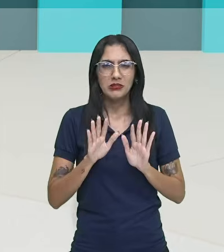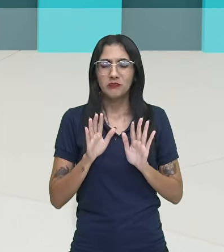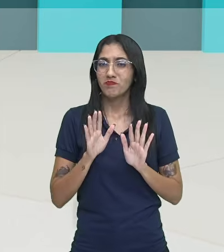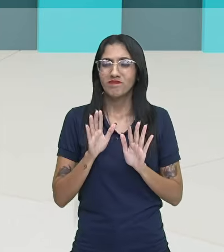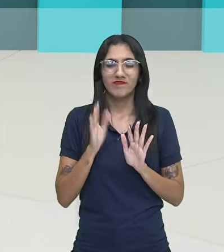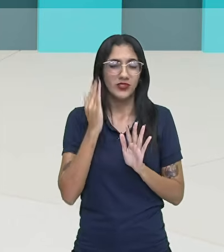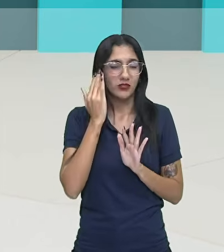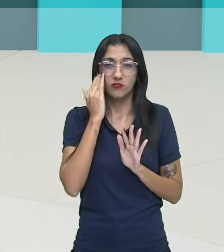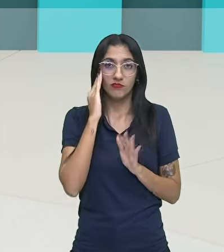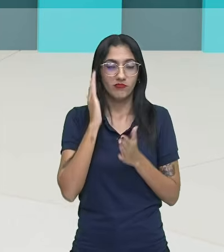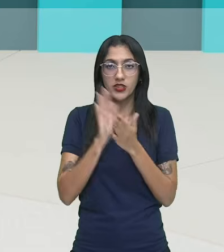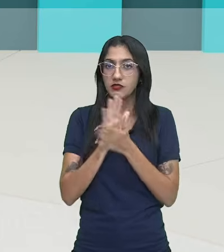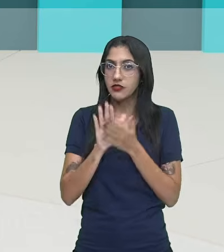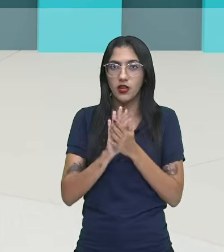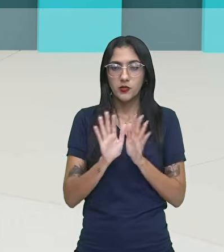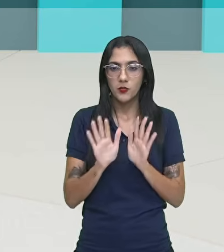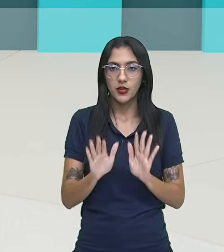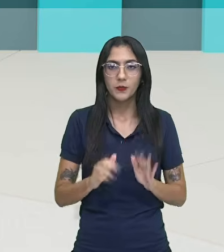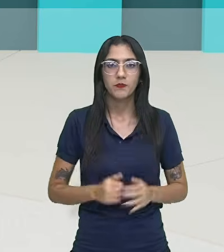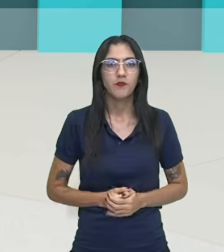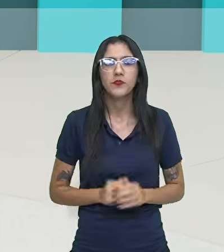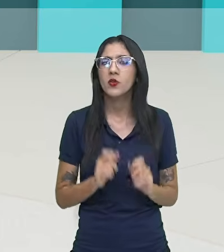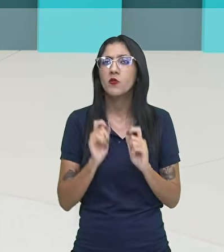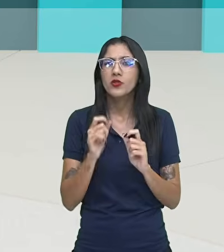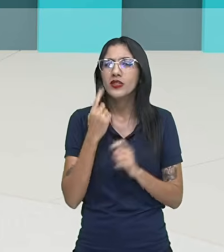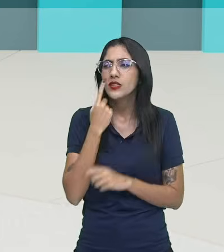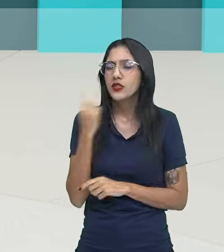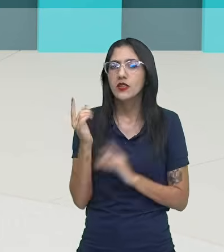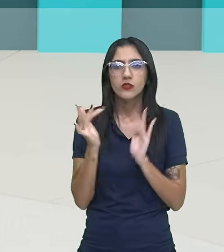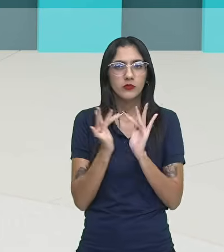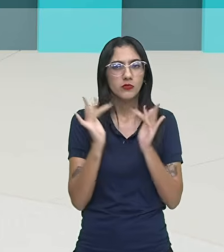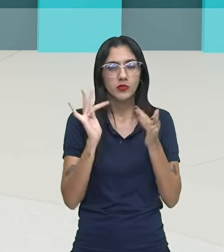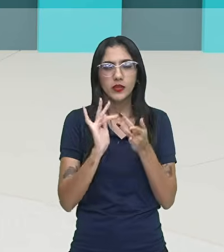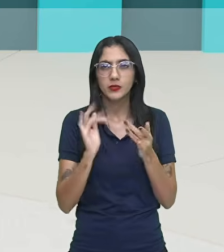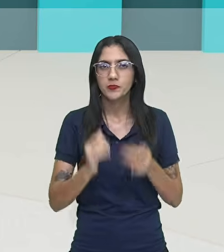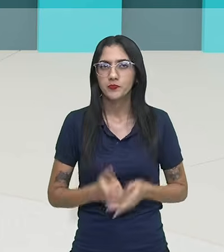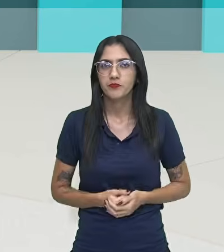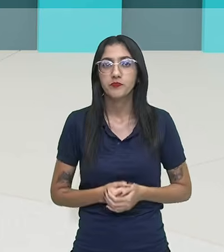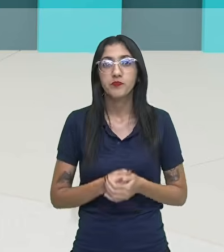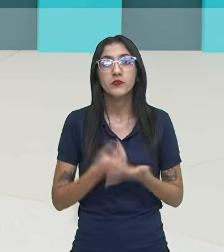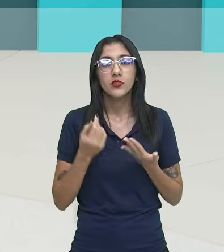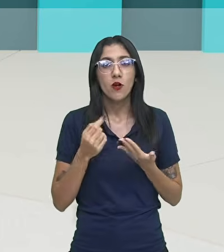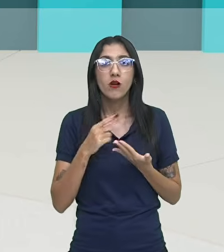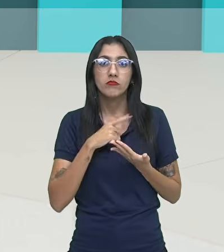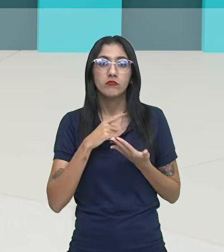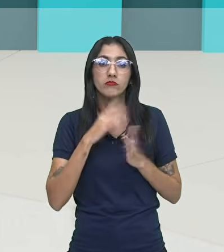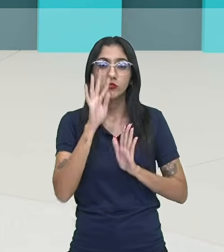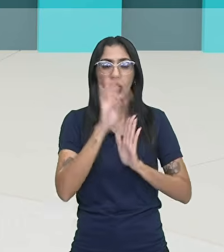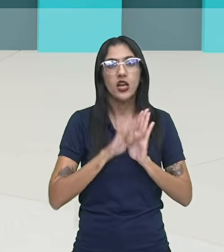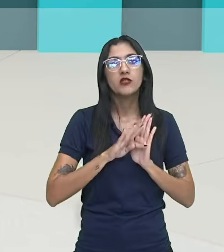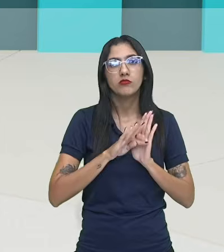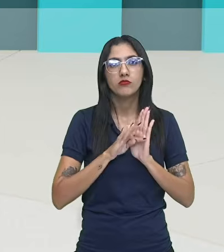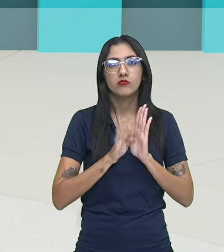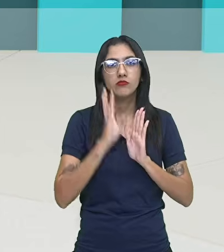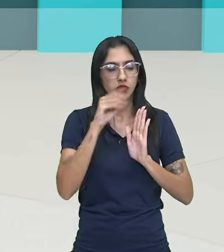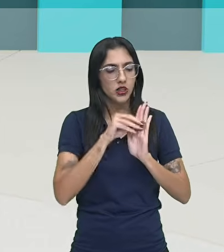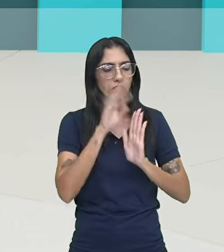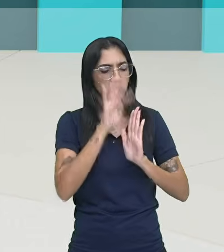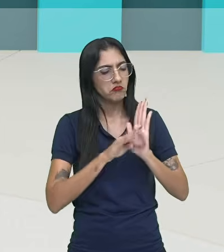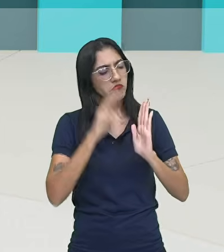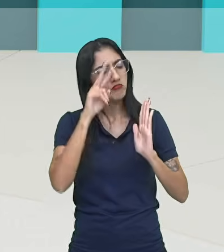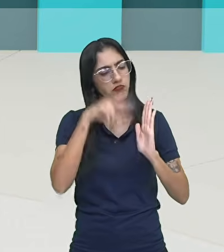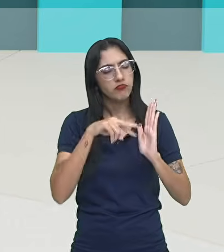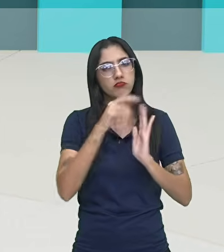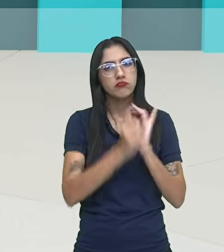não compreendi isso. O que é o hipertexto? O hipertexto é um texto na internet, você vai ver ali o texto na